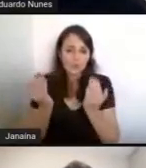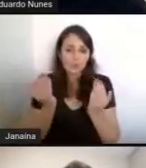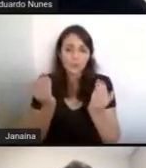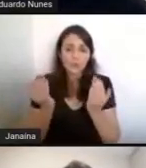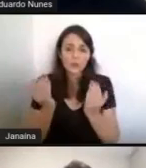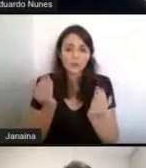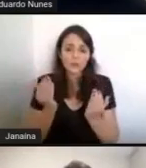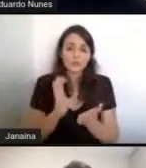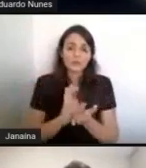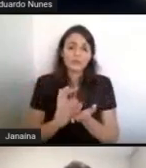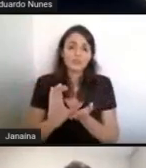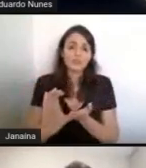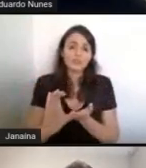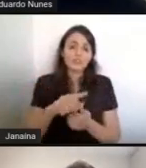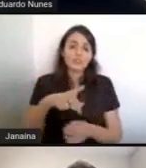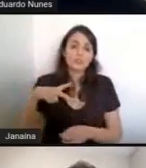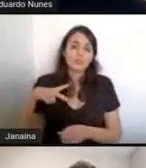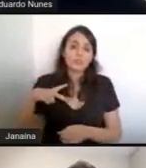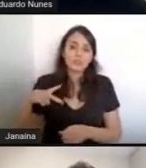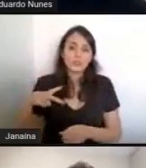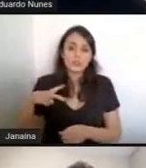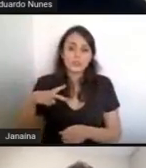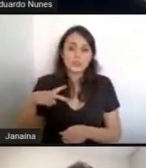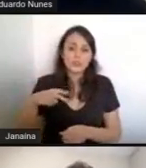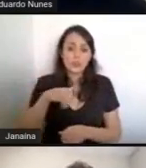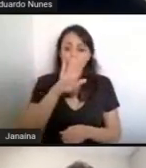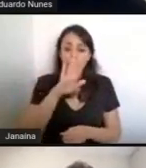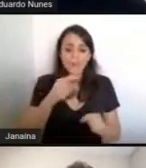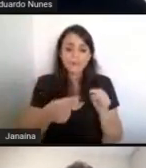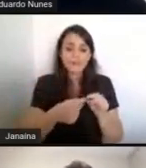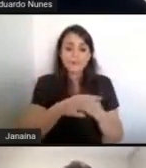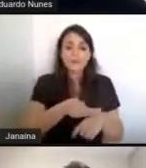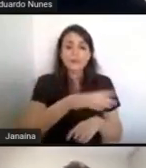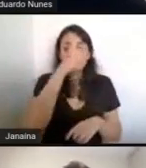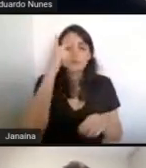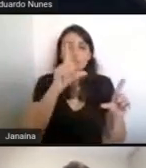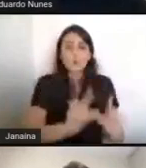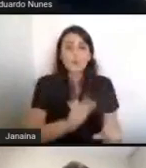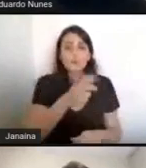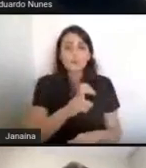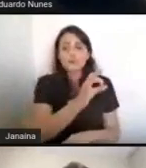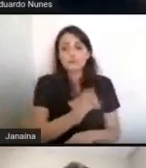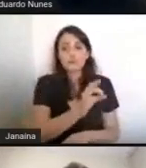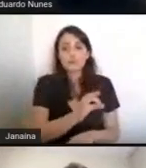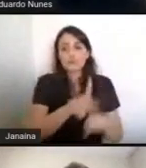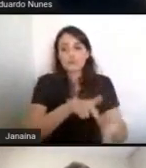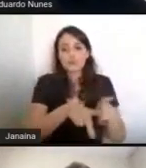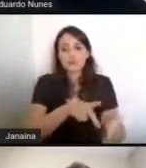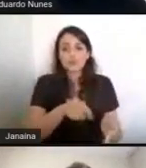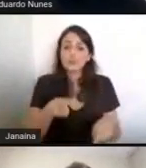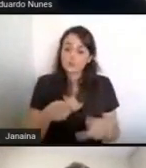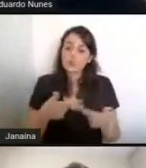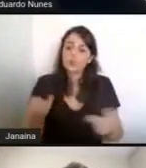PIB, investido no setor privado, que atende a só 25% da população. Então, isso é um ponto importante que a gente precisa ter em